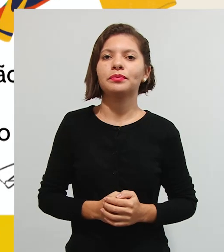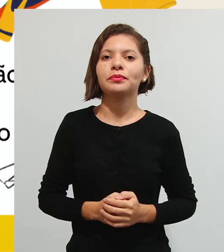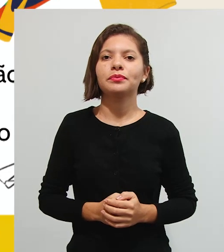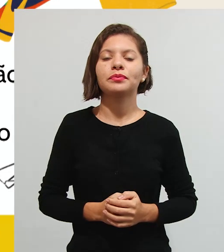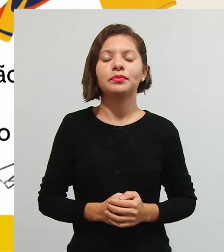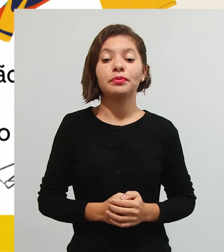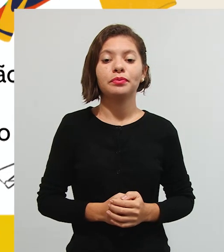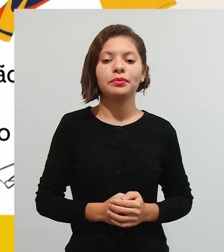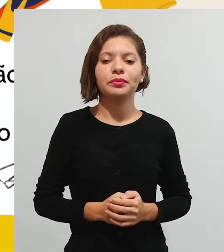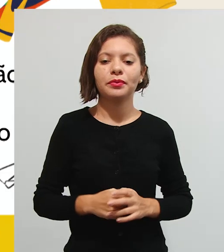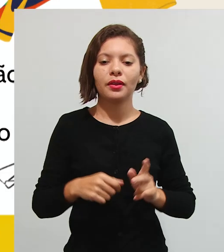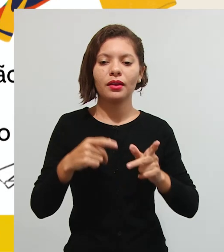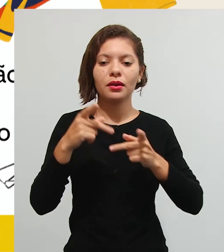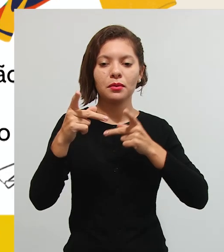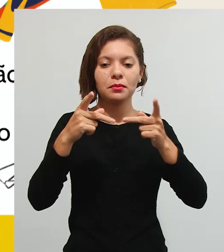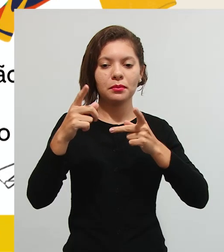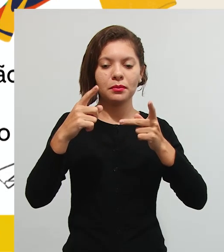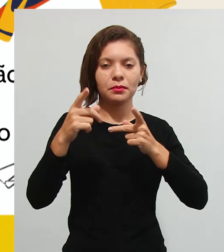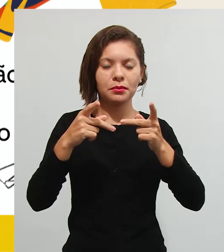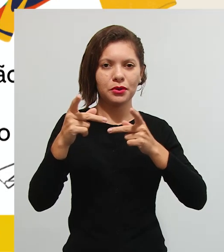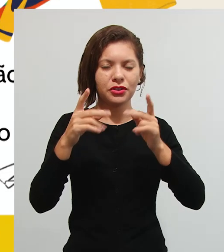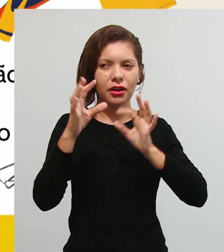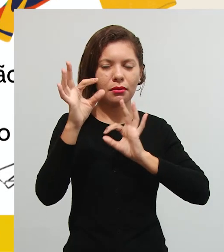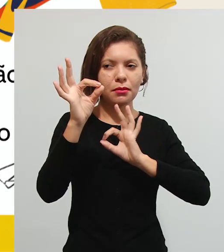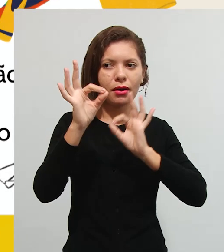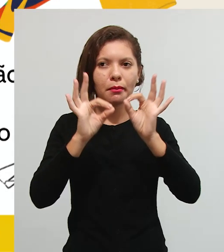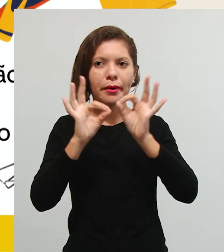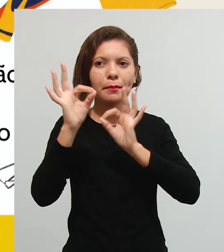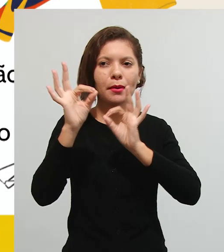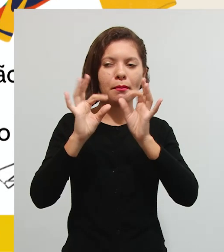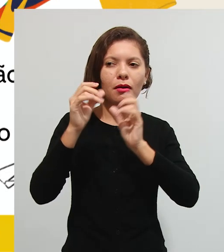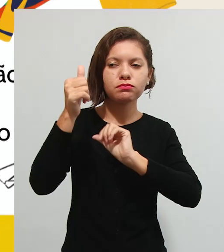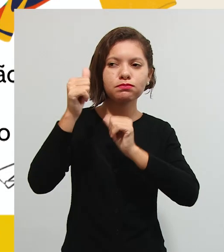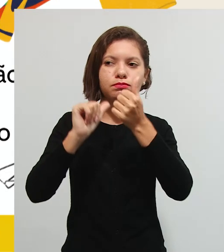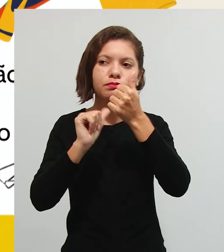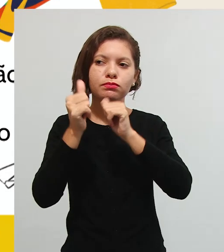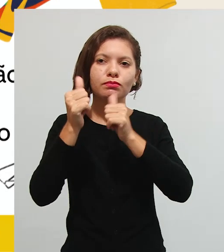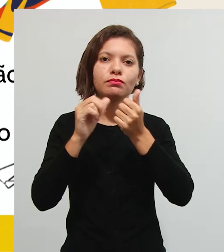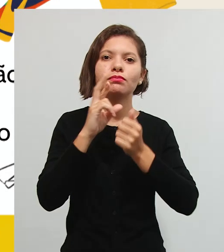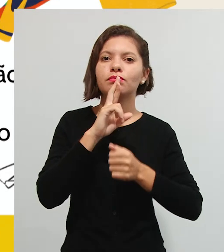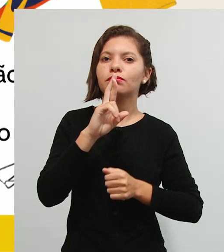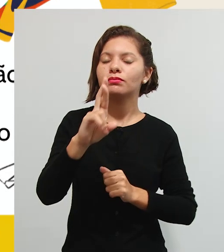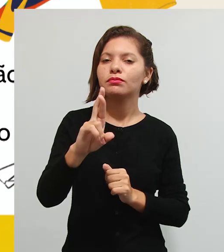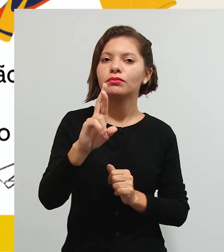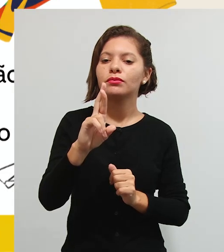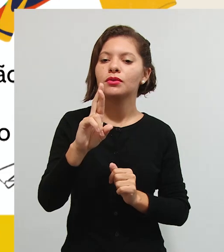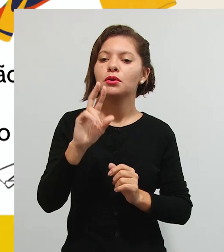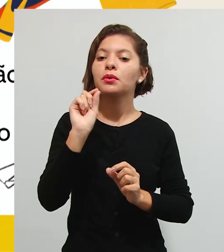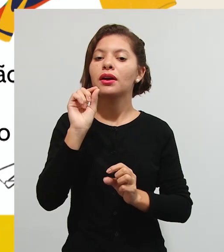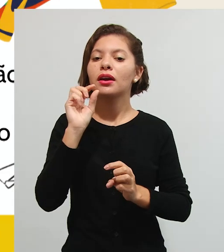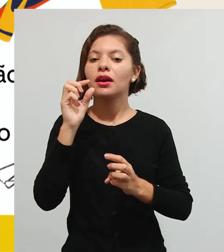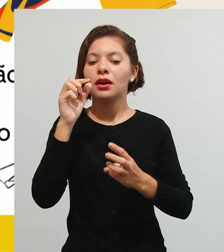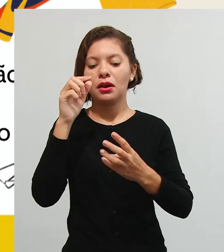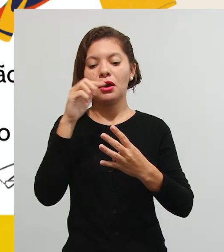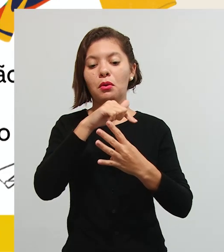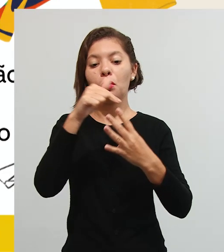ser, a priori, vai partir do projeto de pesquisa. Esse projeto de pesquisa vai ser